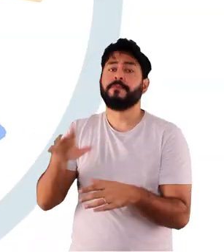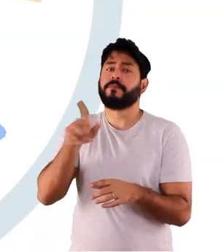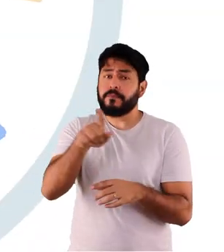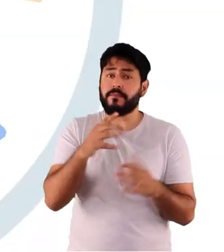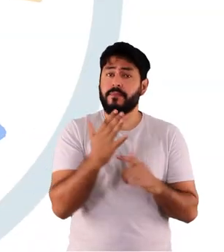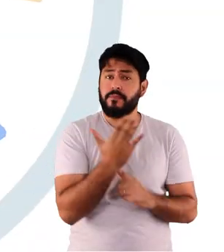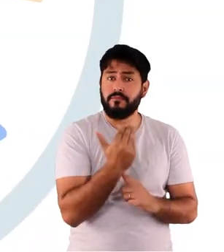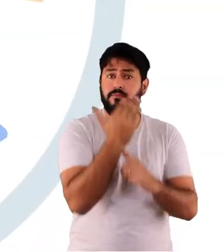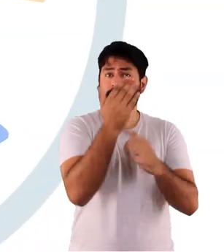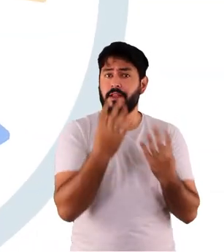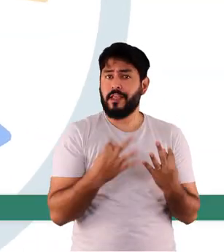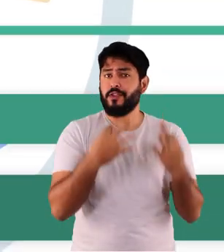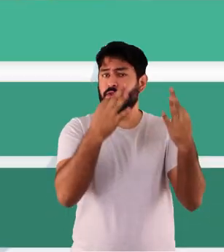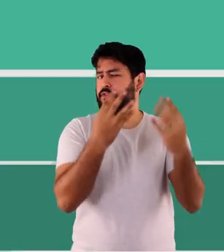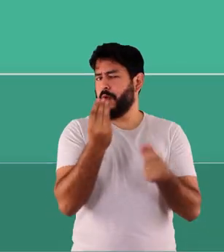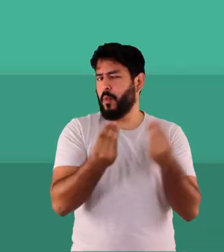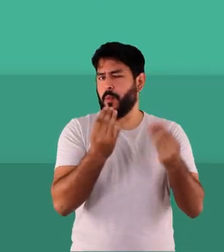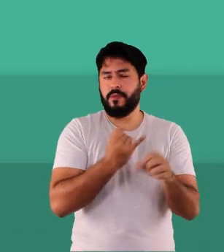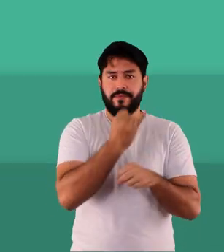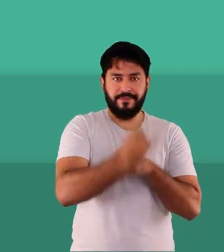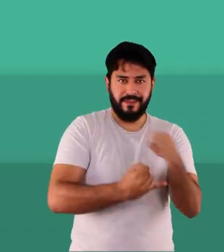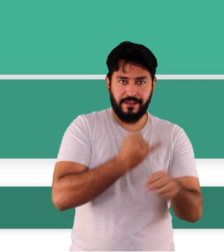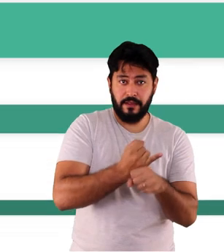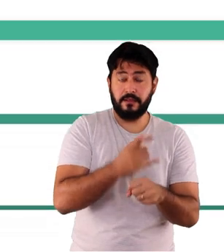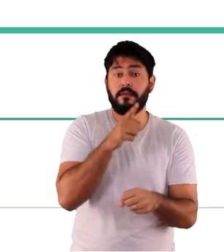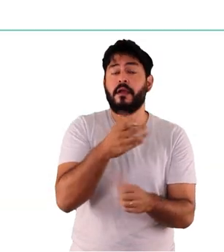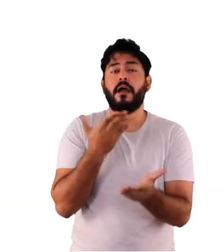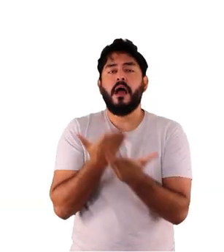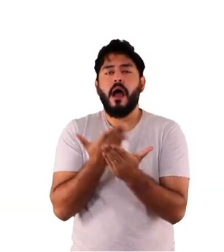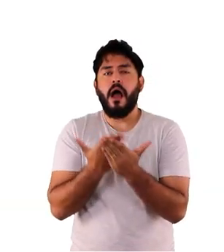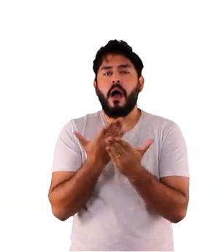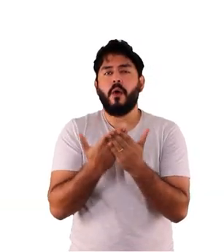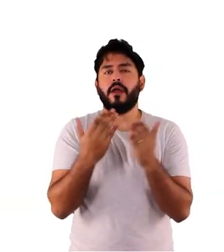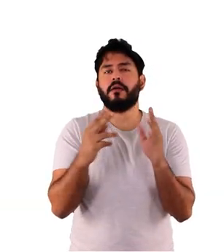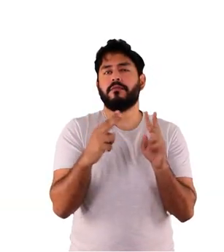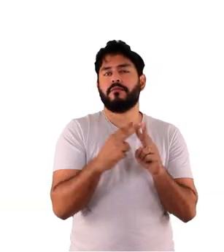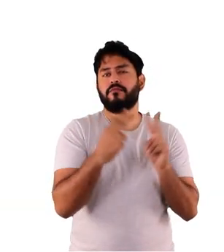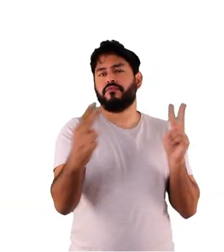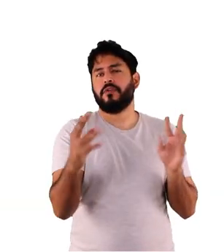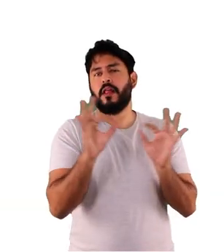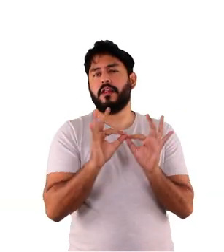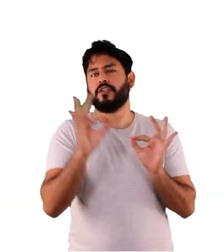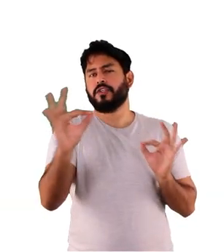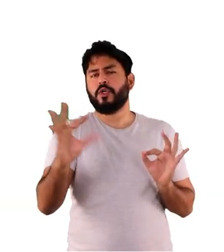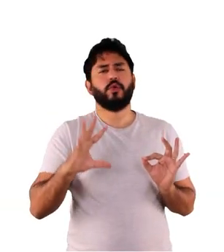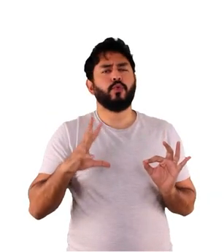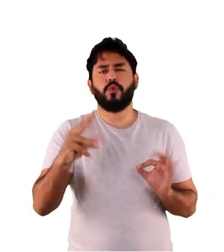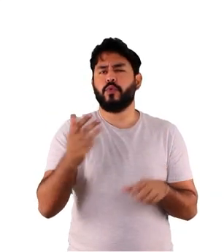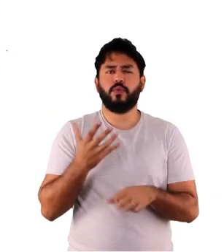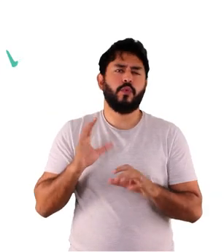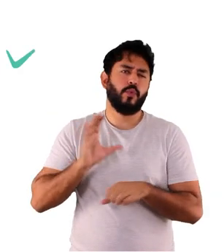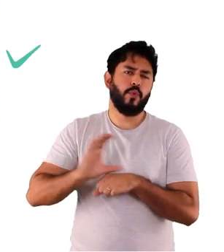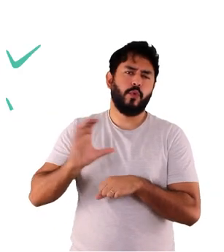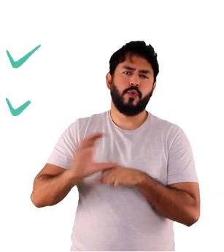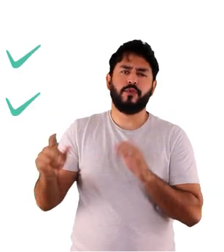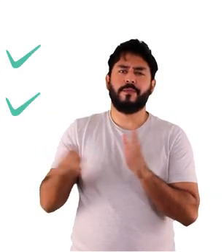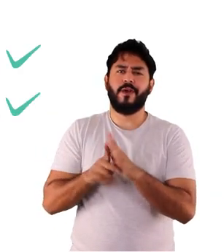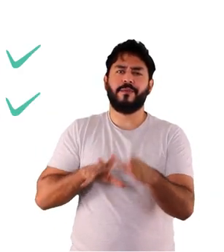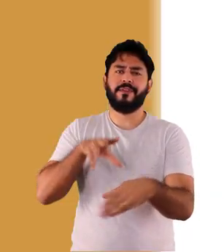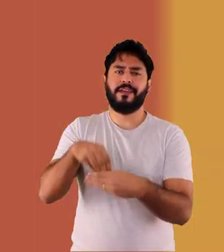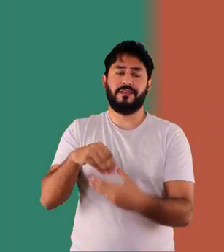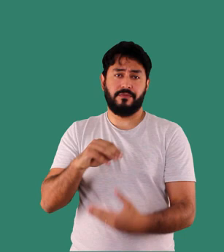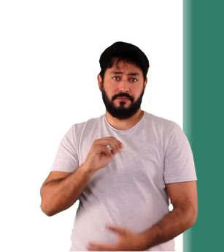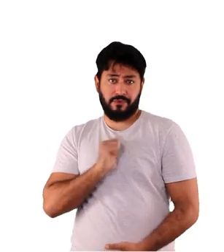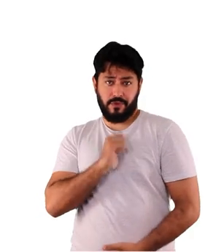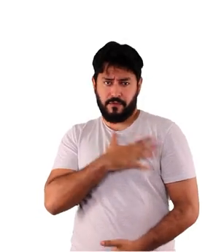tecnologia digital vão ser realizadas pela internet. As aulas remotas vão ocorrer em todos os cursos ofertados pelo